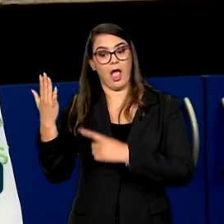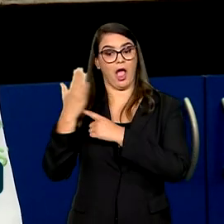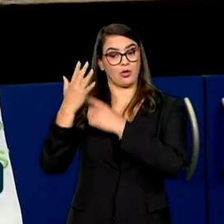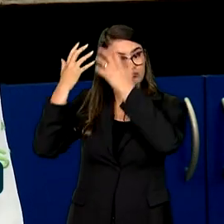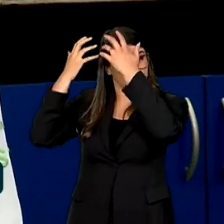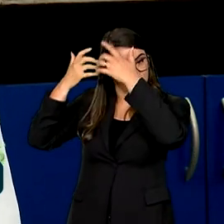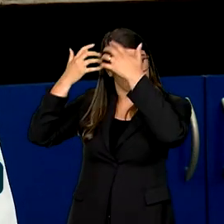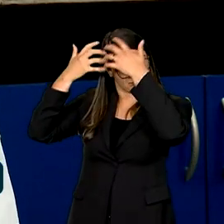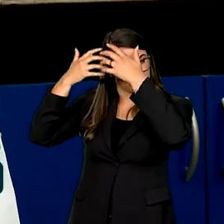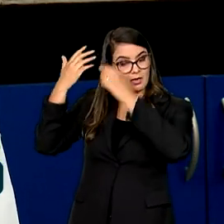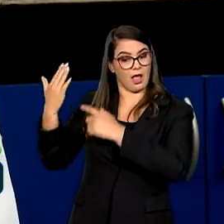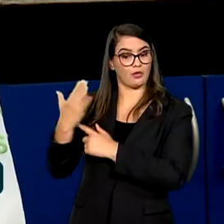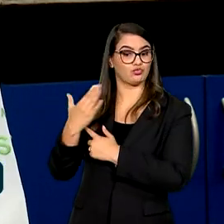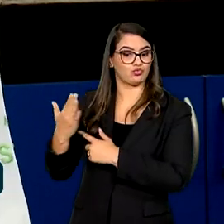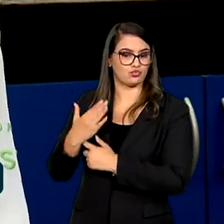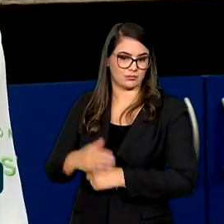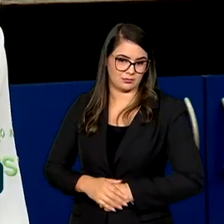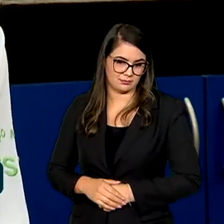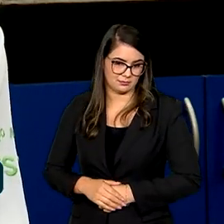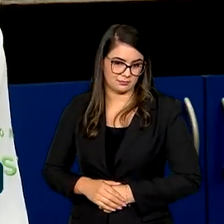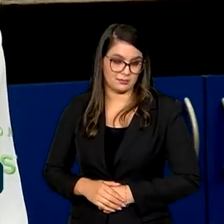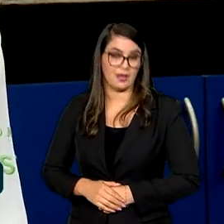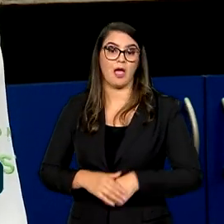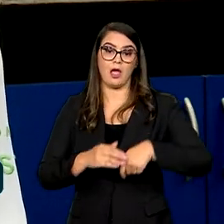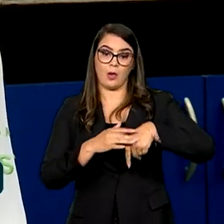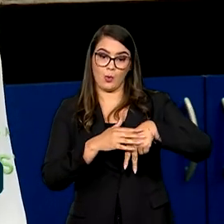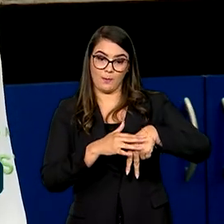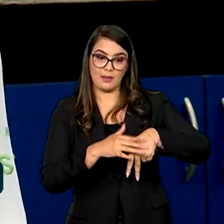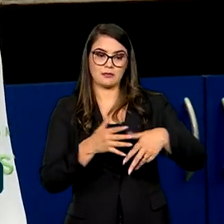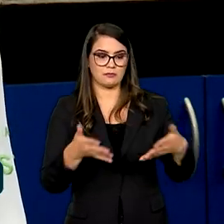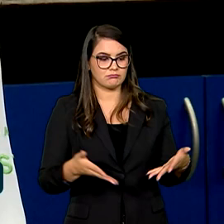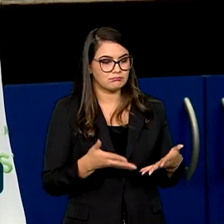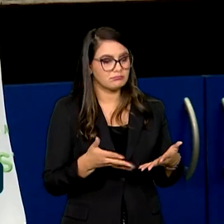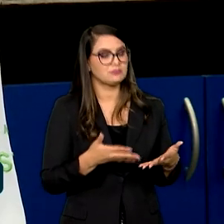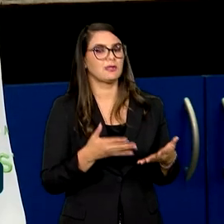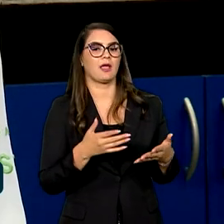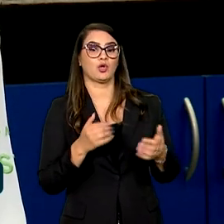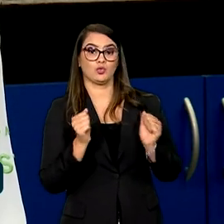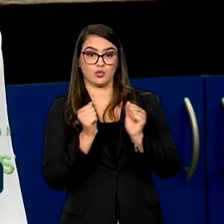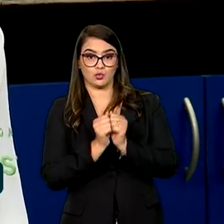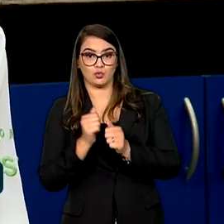também, ajuda no comportamento, né? Esse paciente, se é trabalhado com a família,